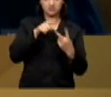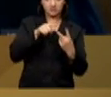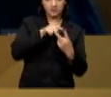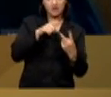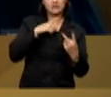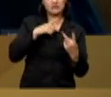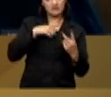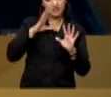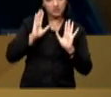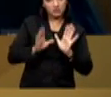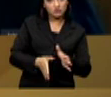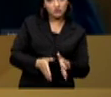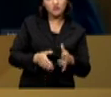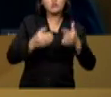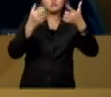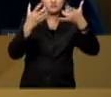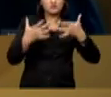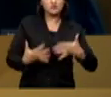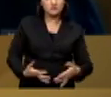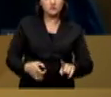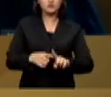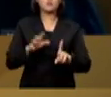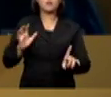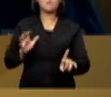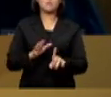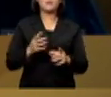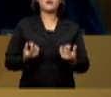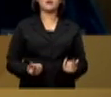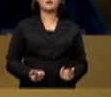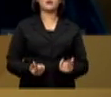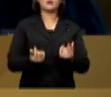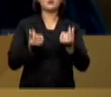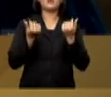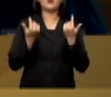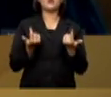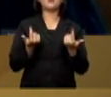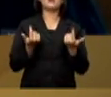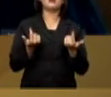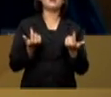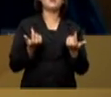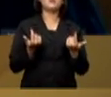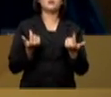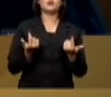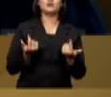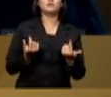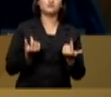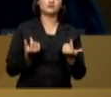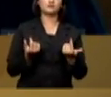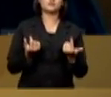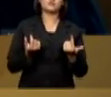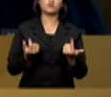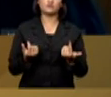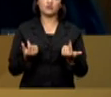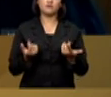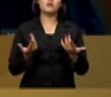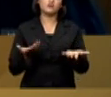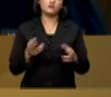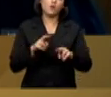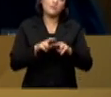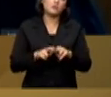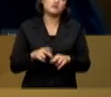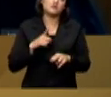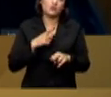o impacto fiscal que se produziria sobre os estados, eu estou modulando e conferindo